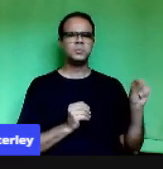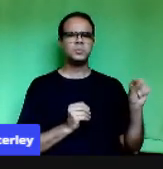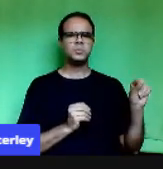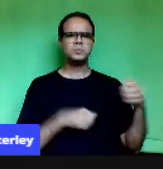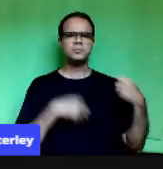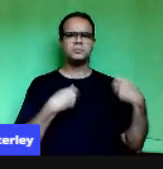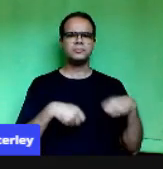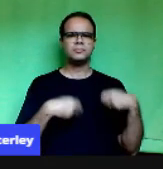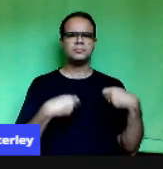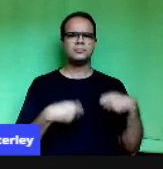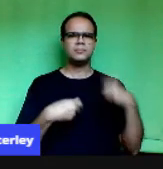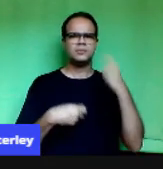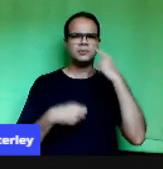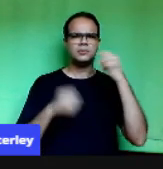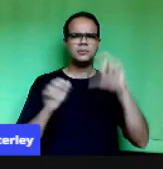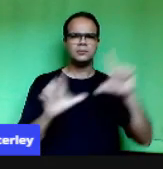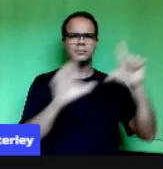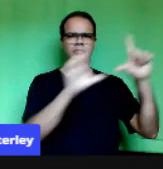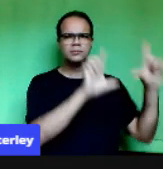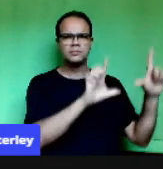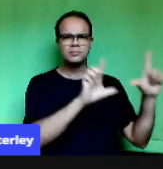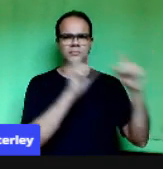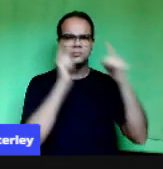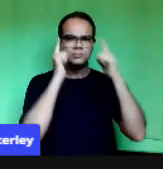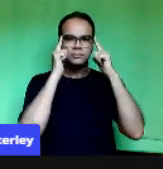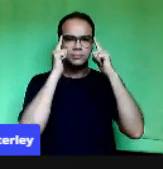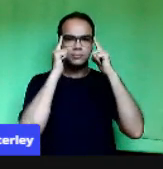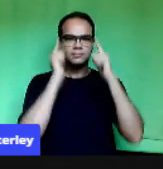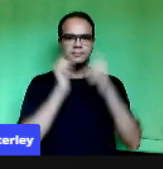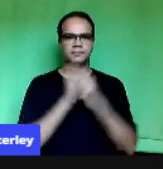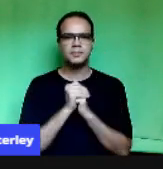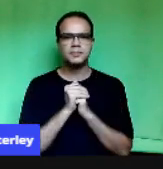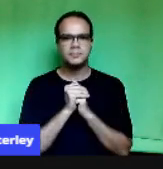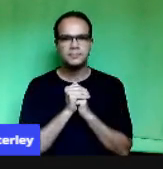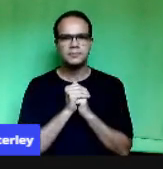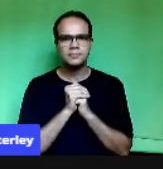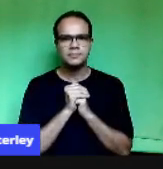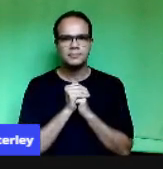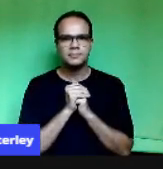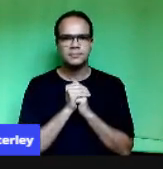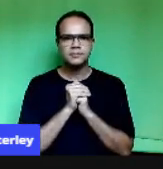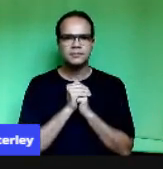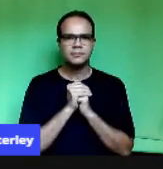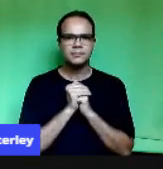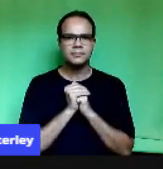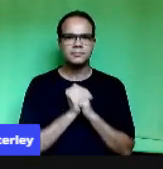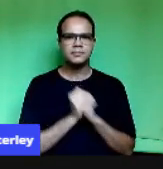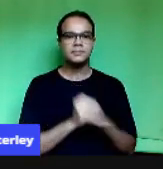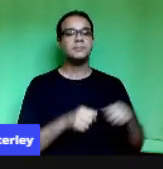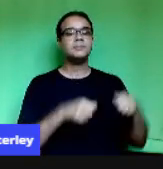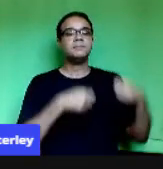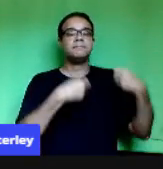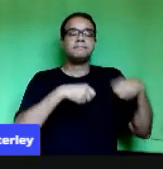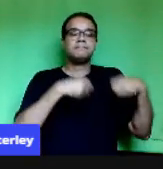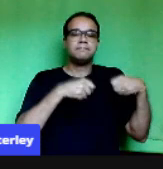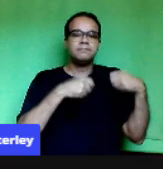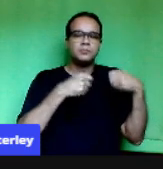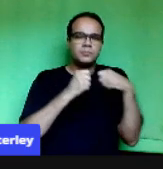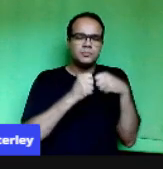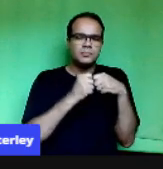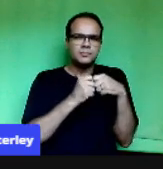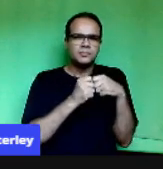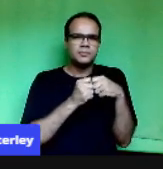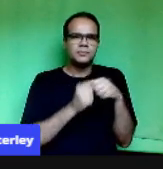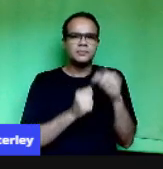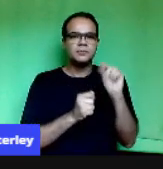darem uma olhada junto comigo, que a função social da escola, ela tem que ser sempre numa